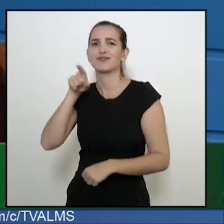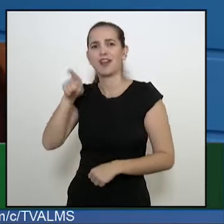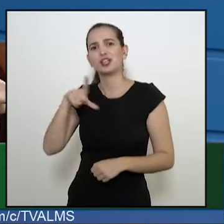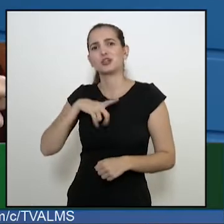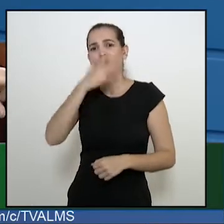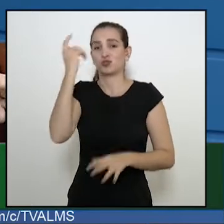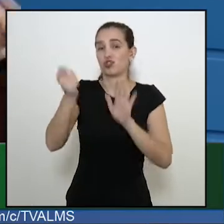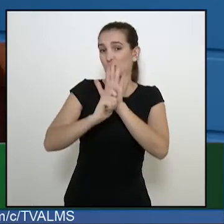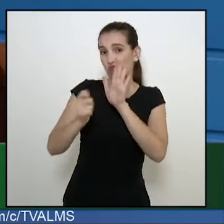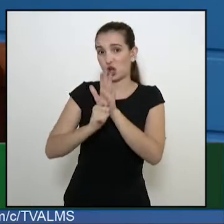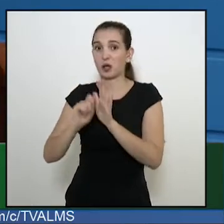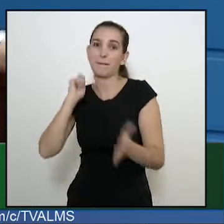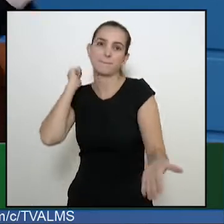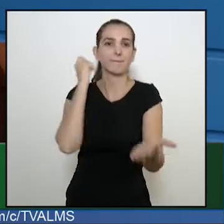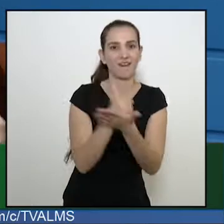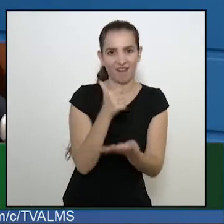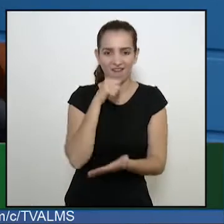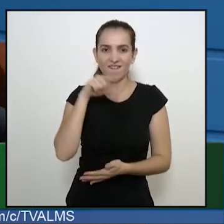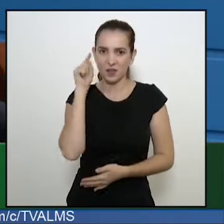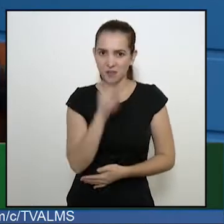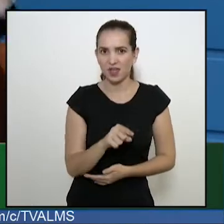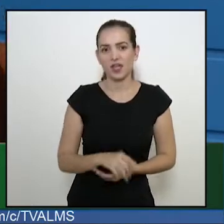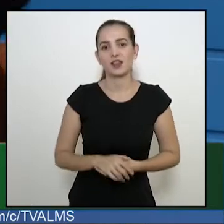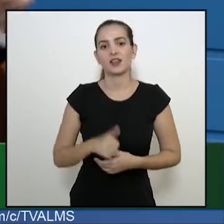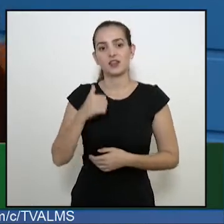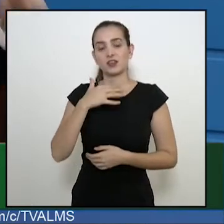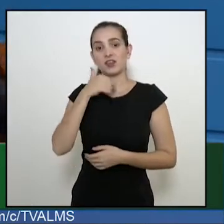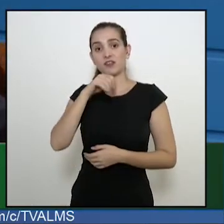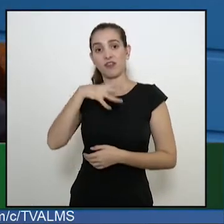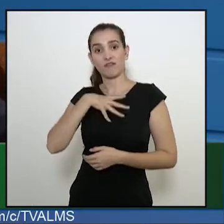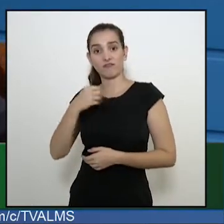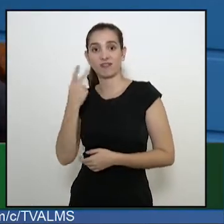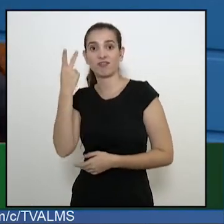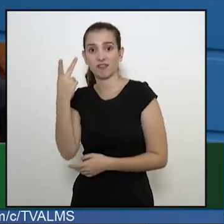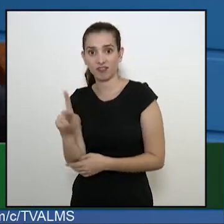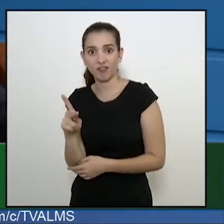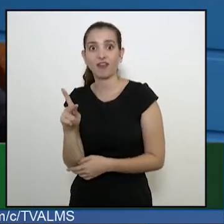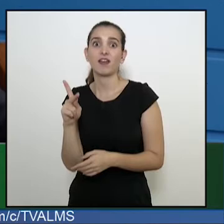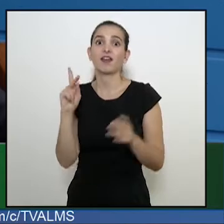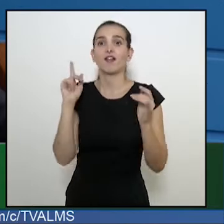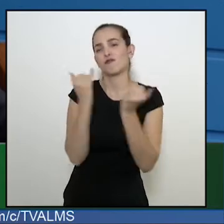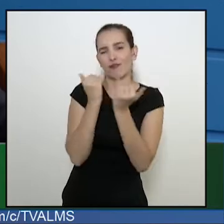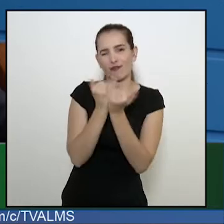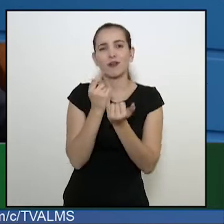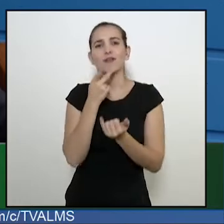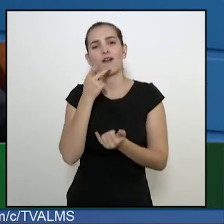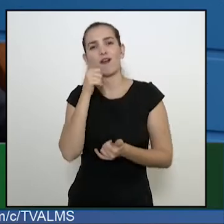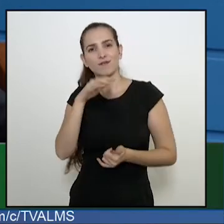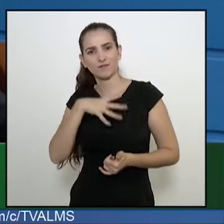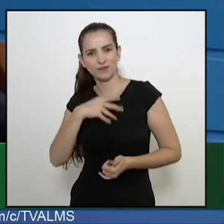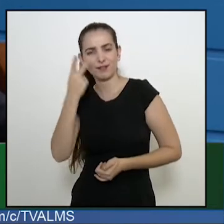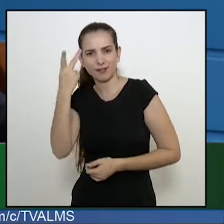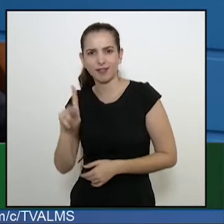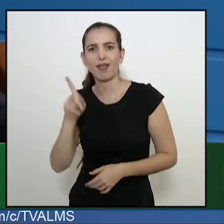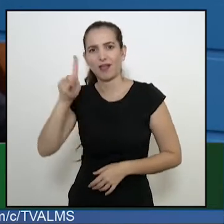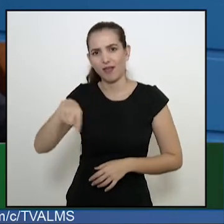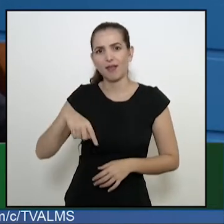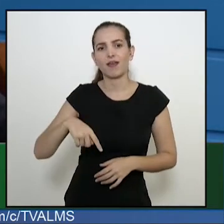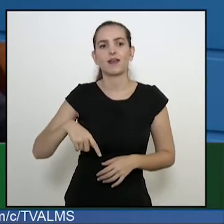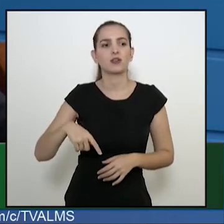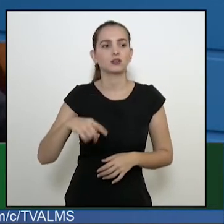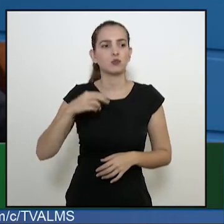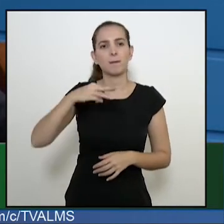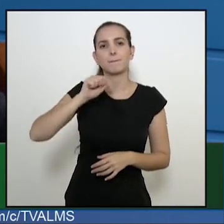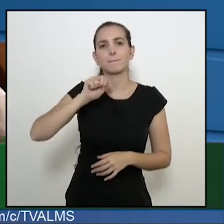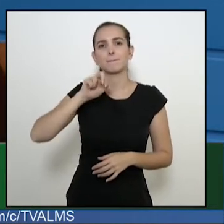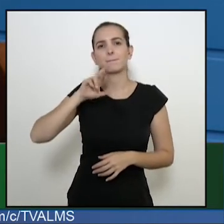A filha dela é filha do Marcinho VP, um dos maiores traficantes dos morros do Rio de